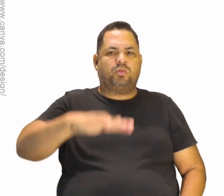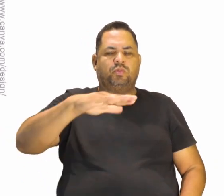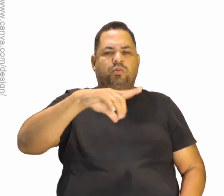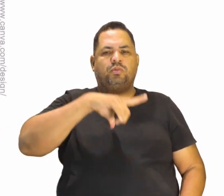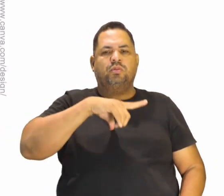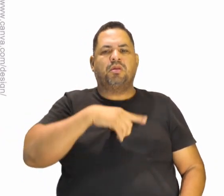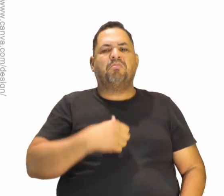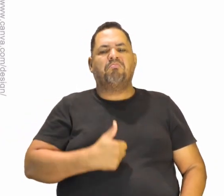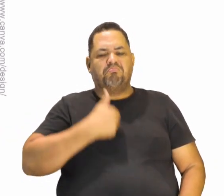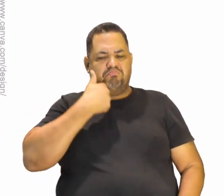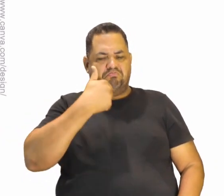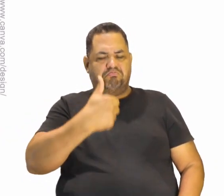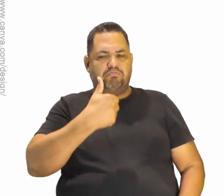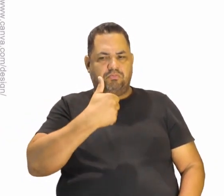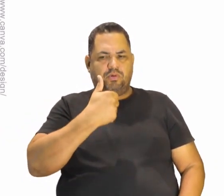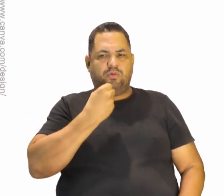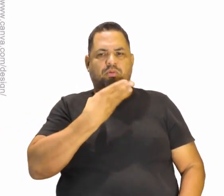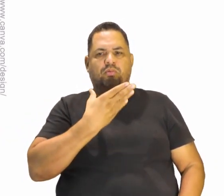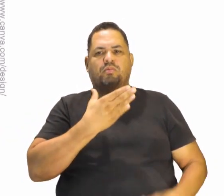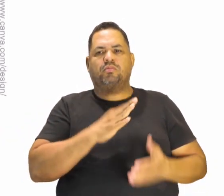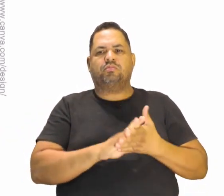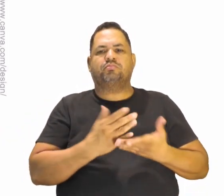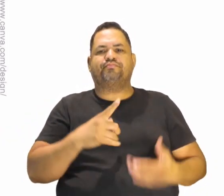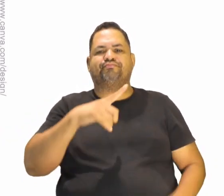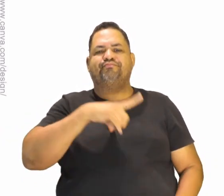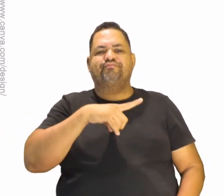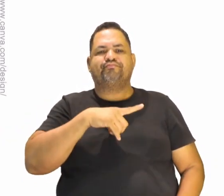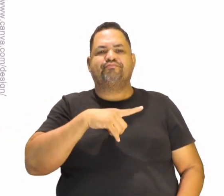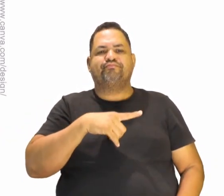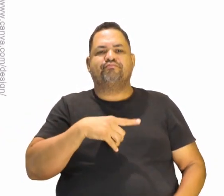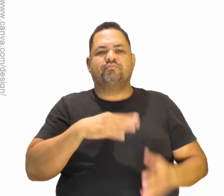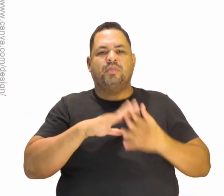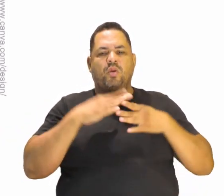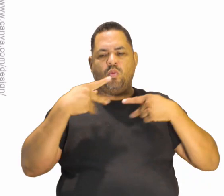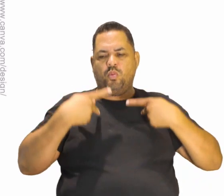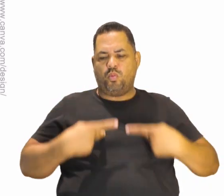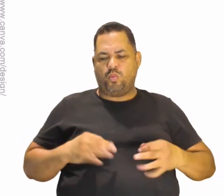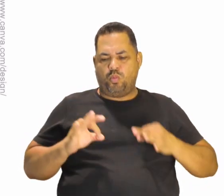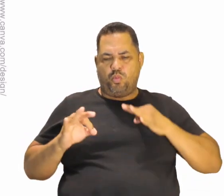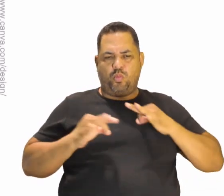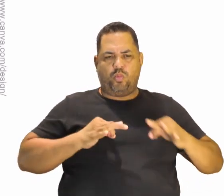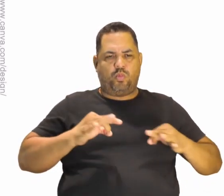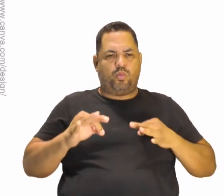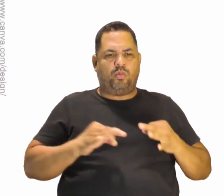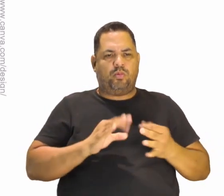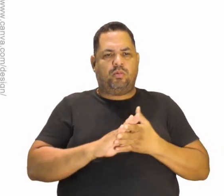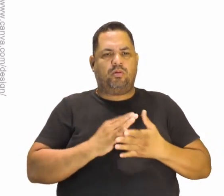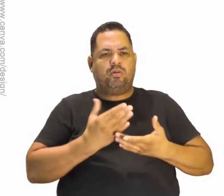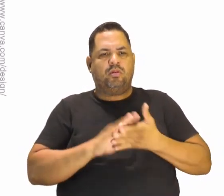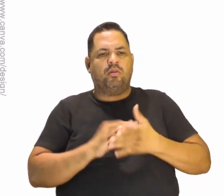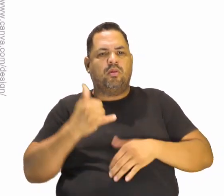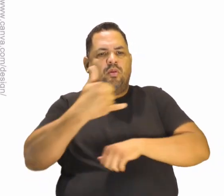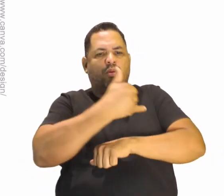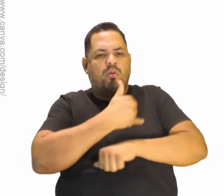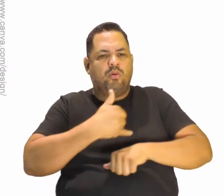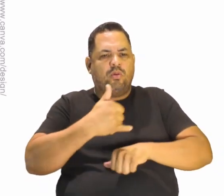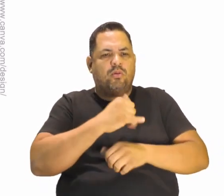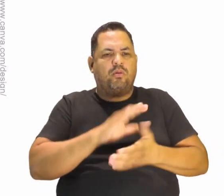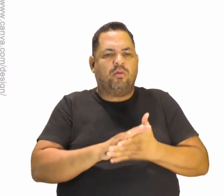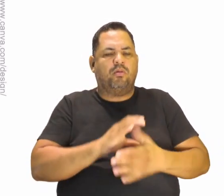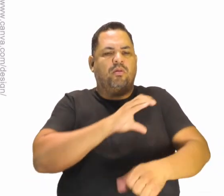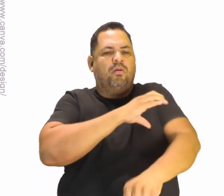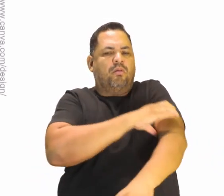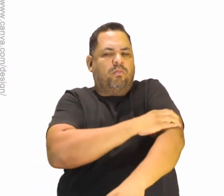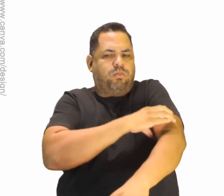diversos benefícios. Entre eles nós temos composição corporal, nós temos aí o colesterol, temos aí